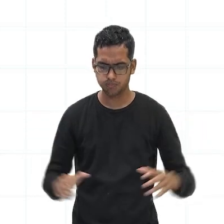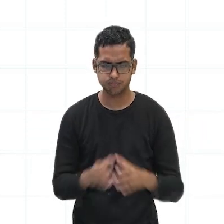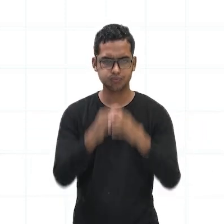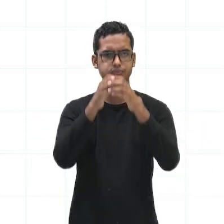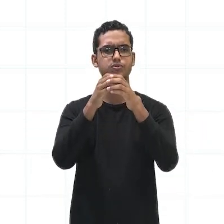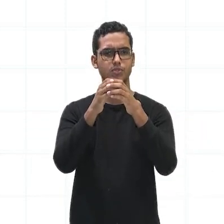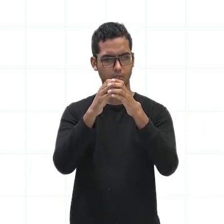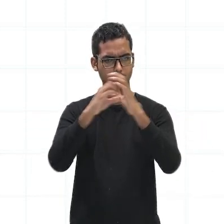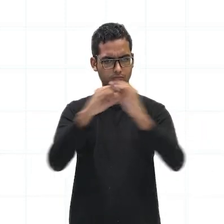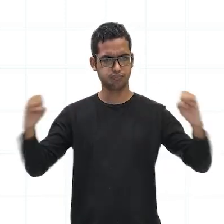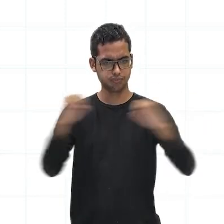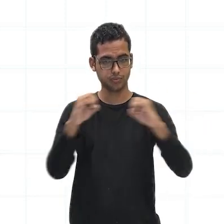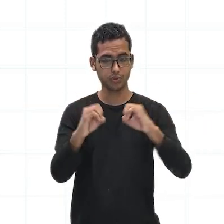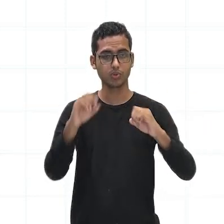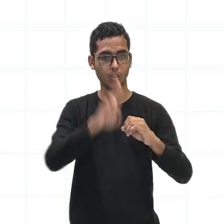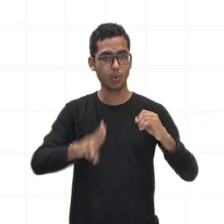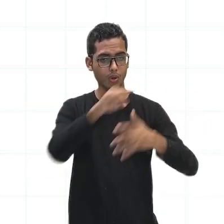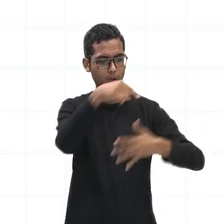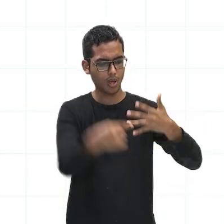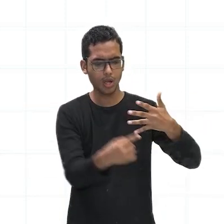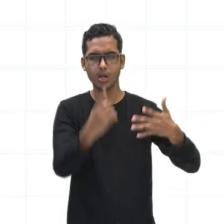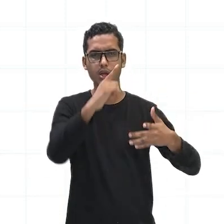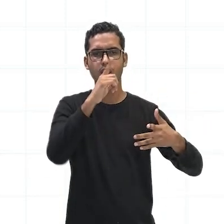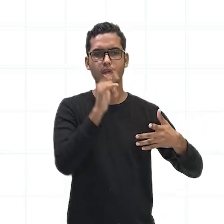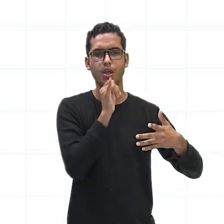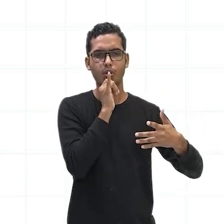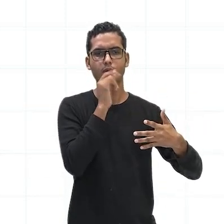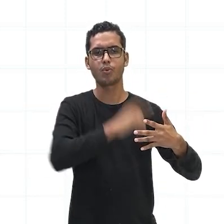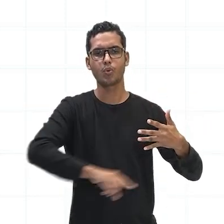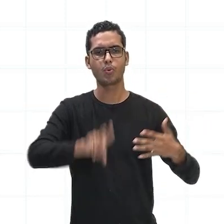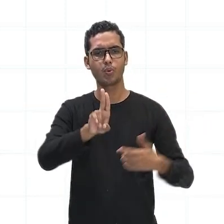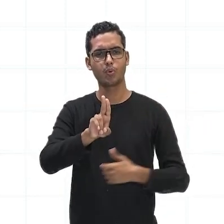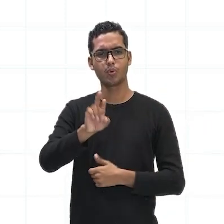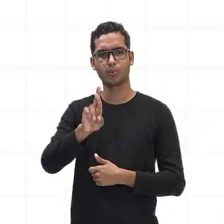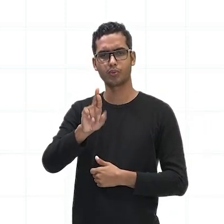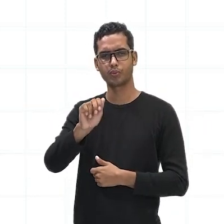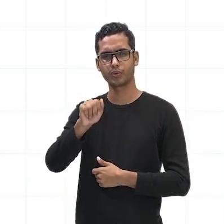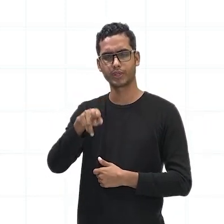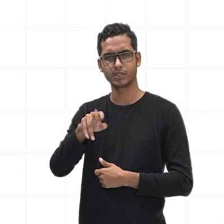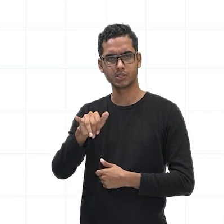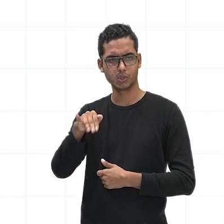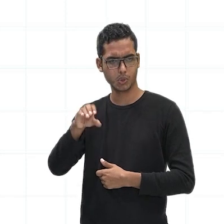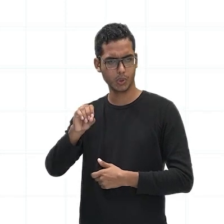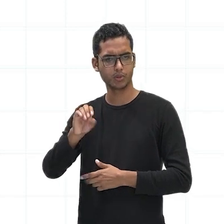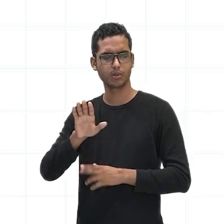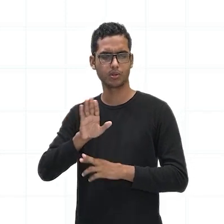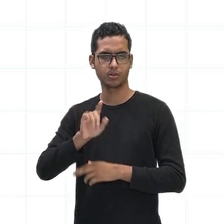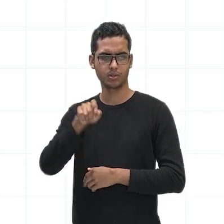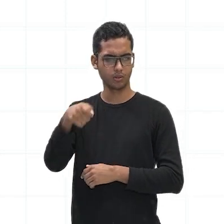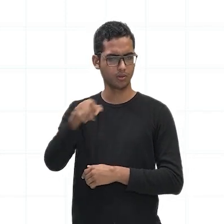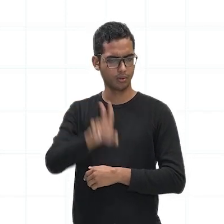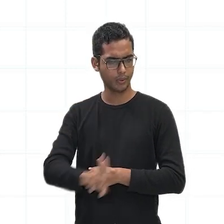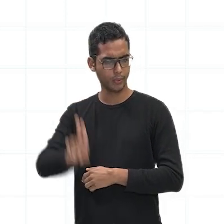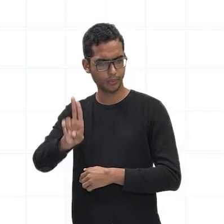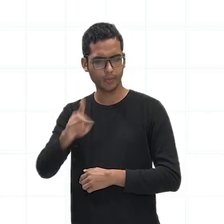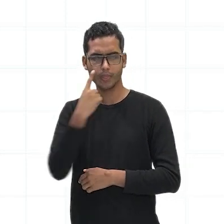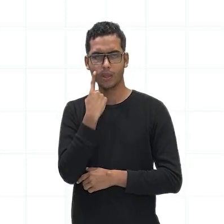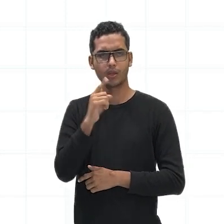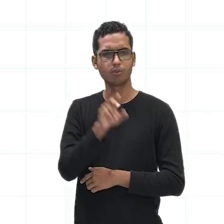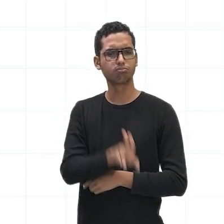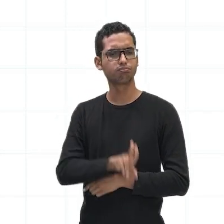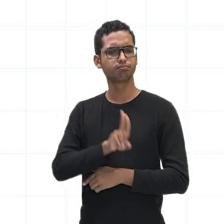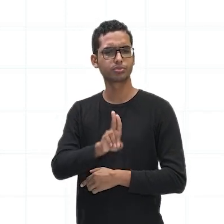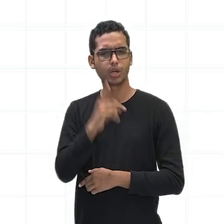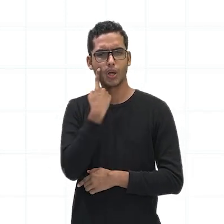elementos como urânio, né? São necessários ali elementos químicos, como no caso ali o urânio, e outros combustíveis para